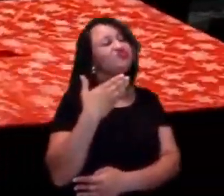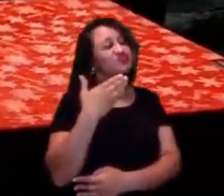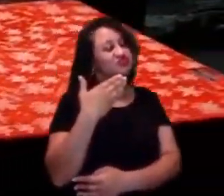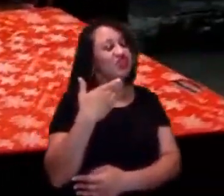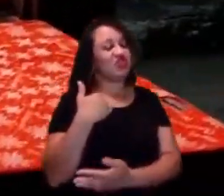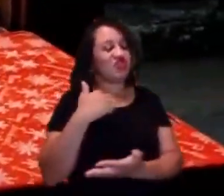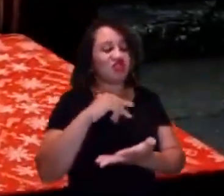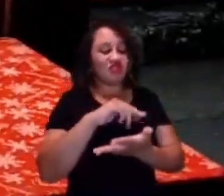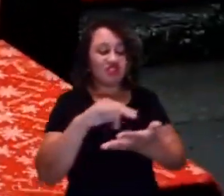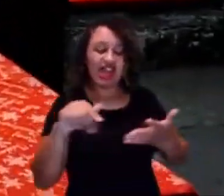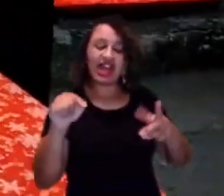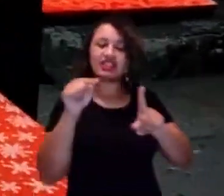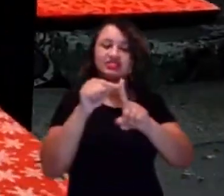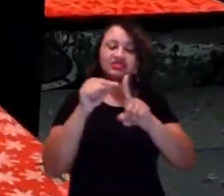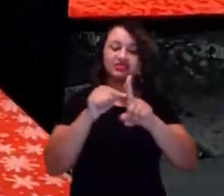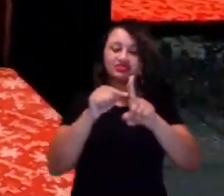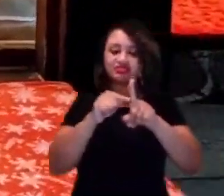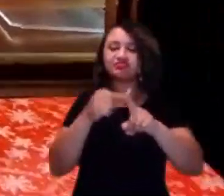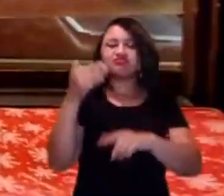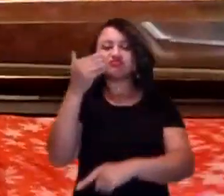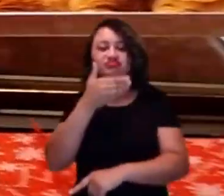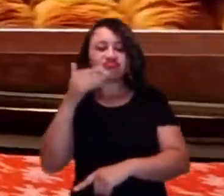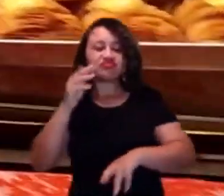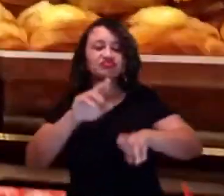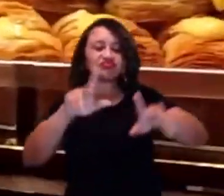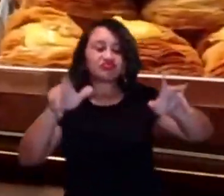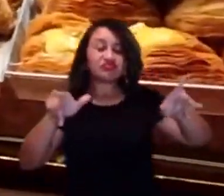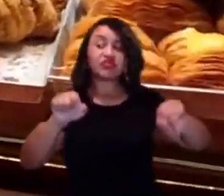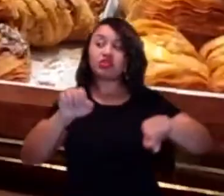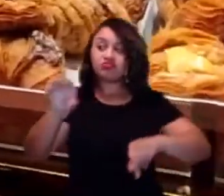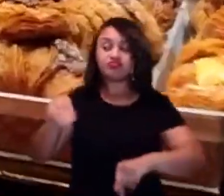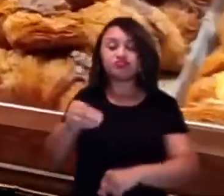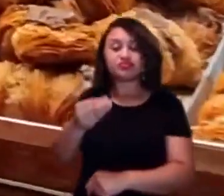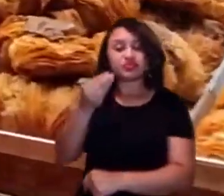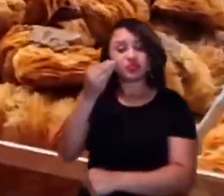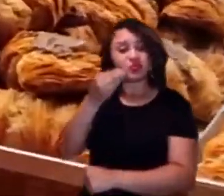aproveitar. É muito, muitos estilos.